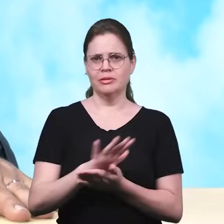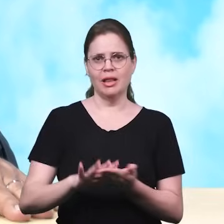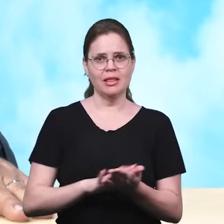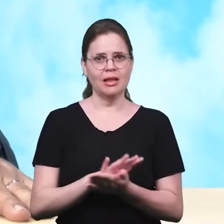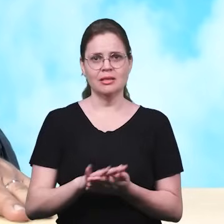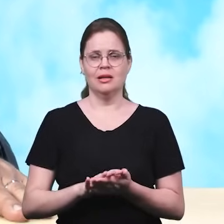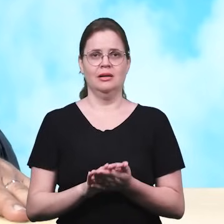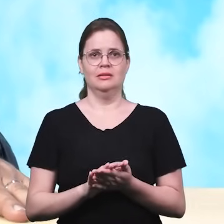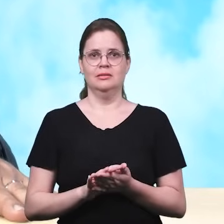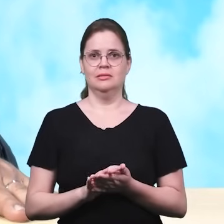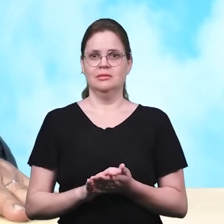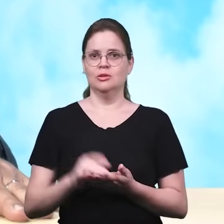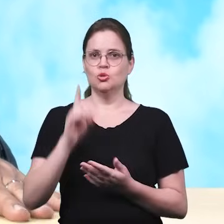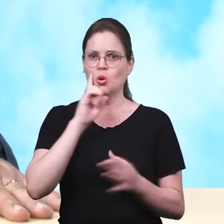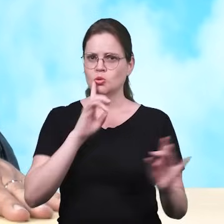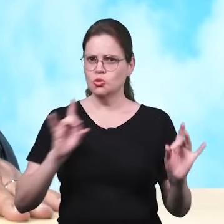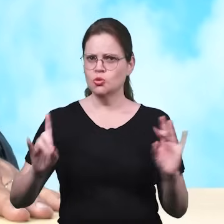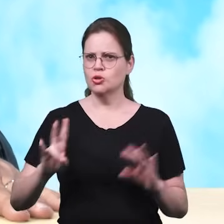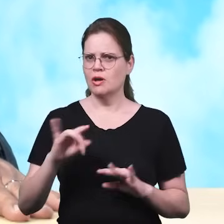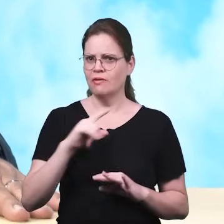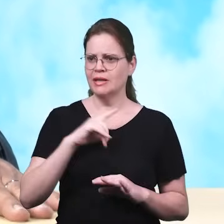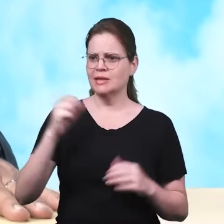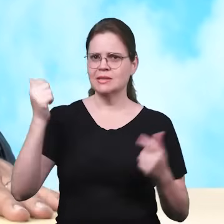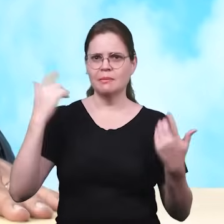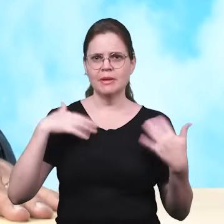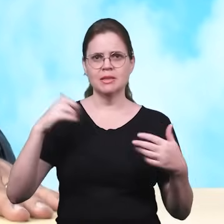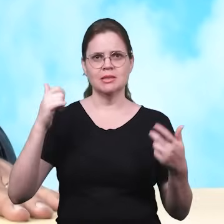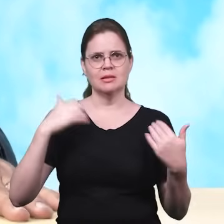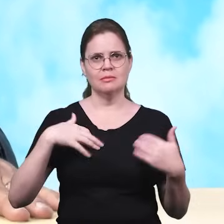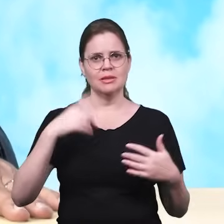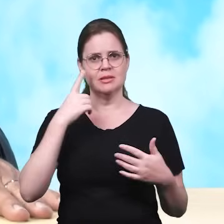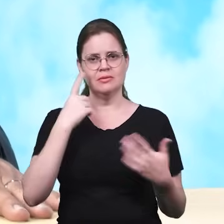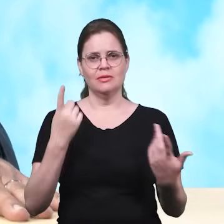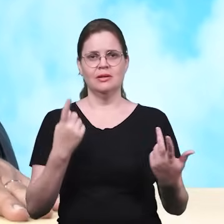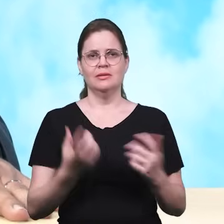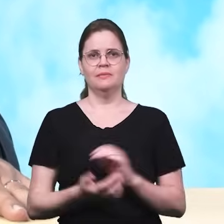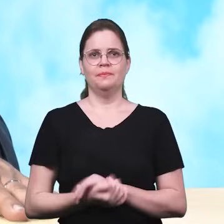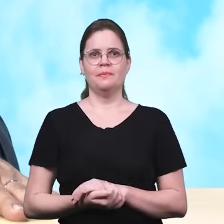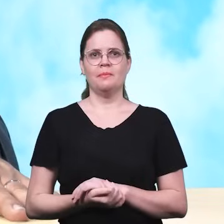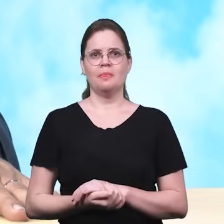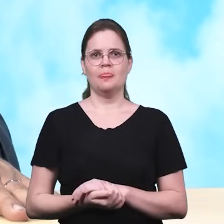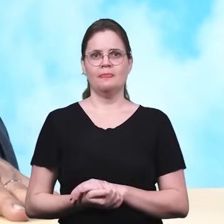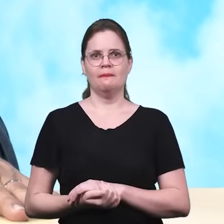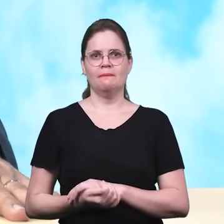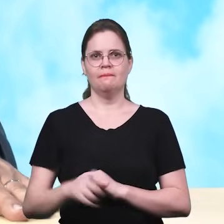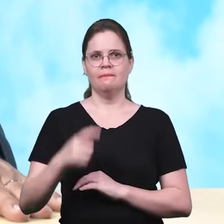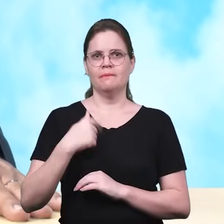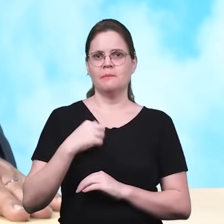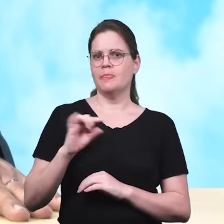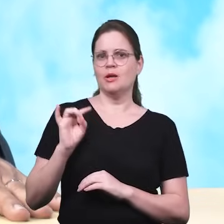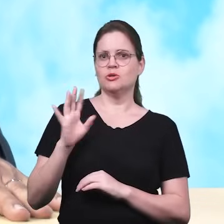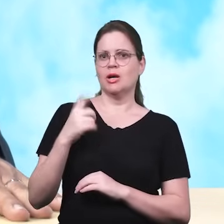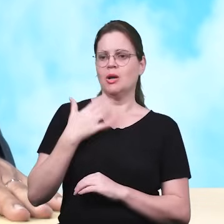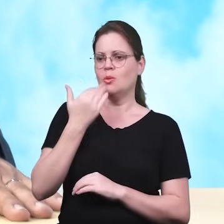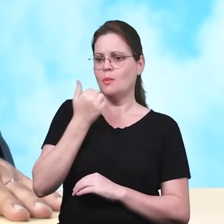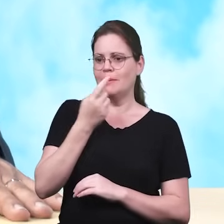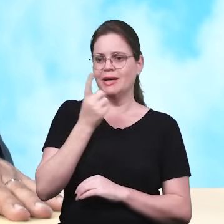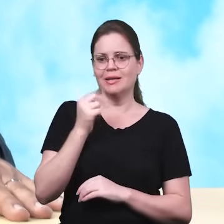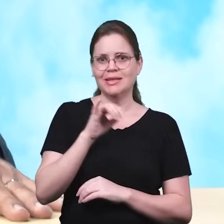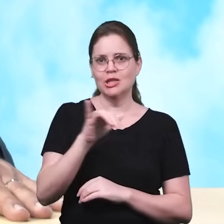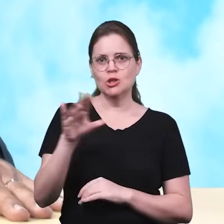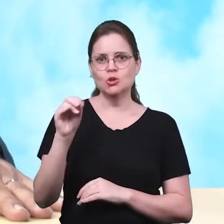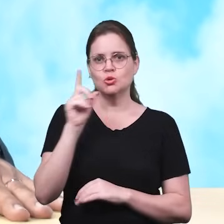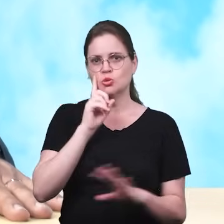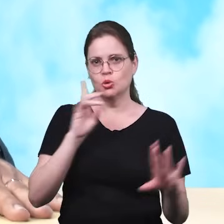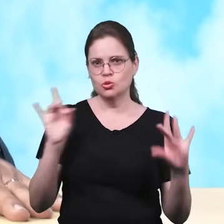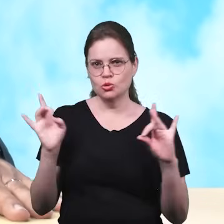amanhã? Eu vou ter todo dia. Senhor, depois que se alimenta, uma vez eu fiz a oração, eu só quero comer isso todo dia. Eu vou